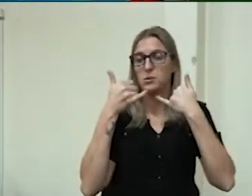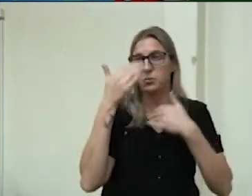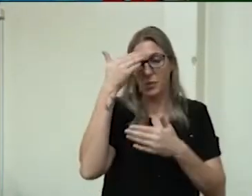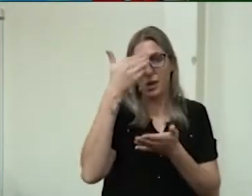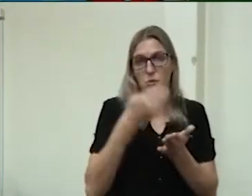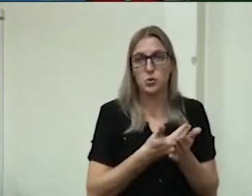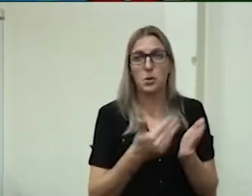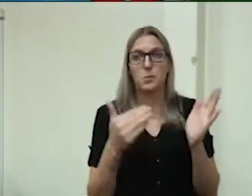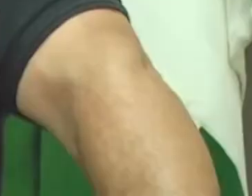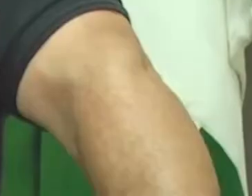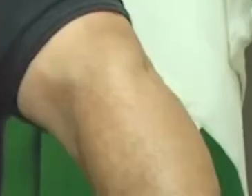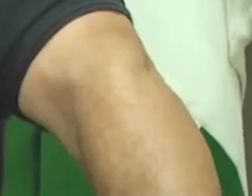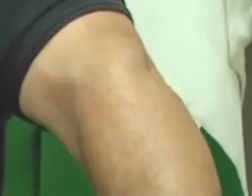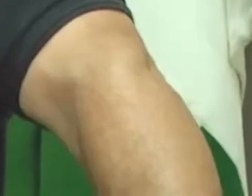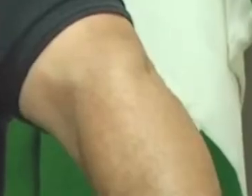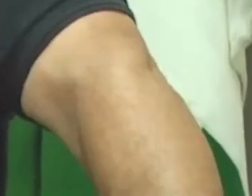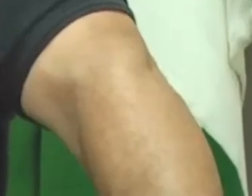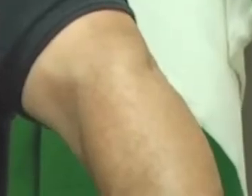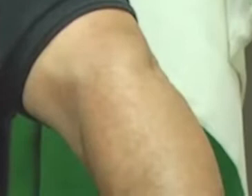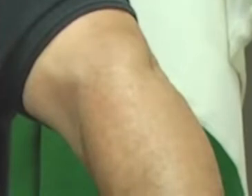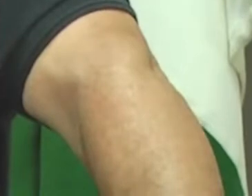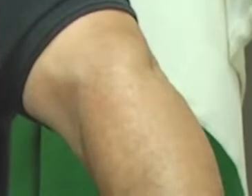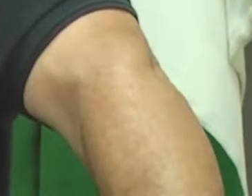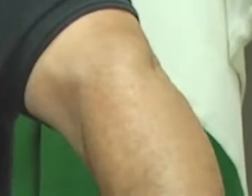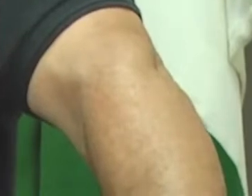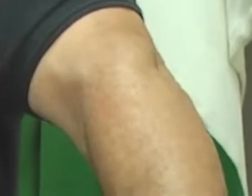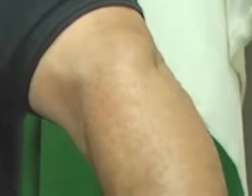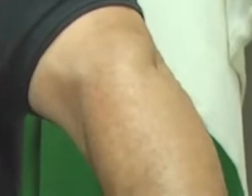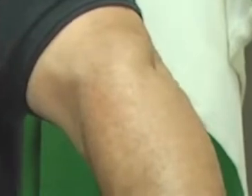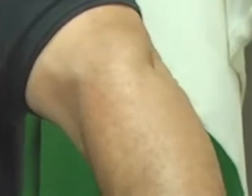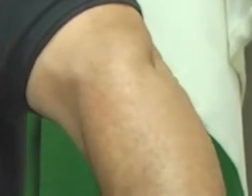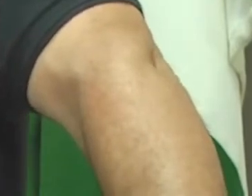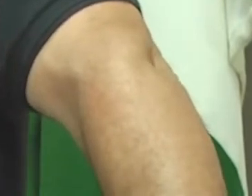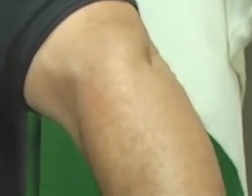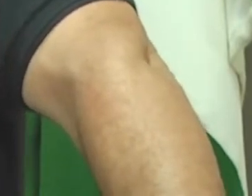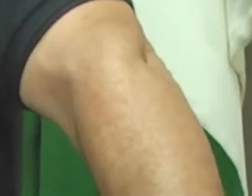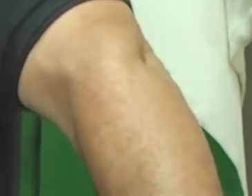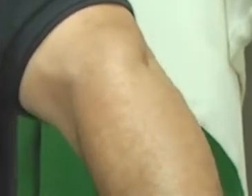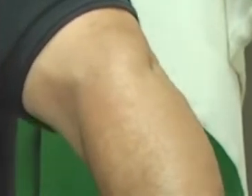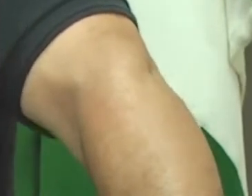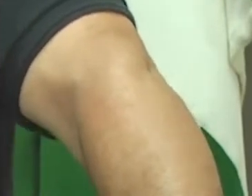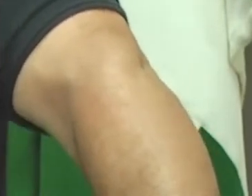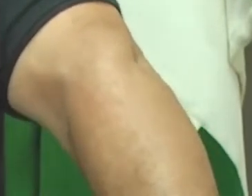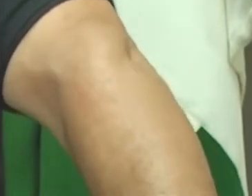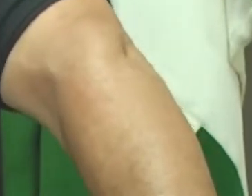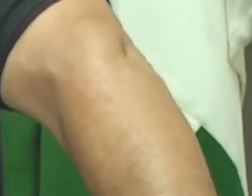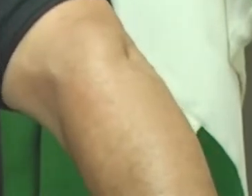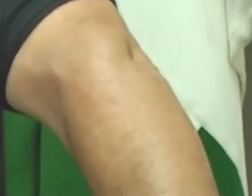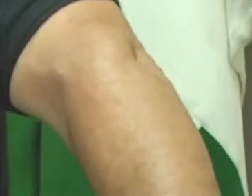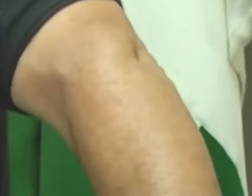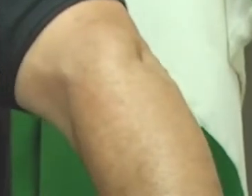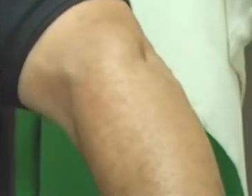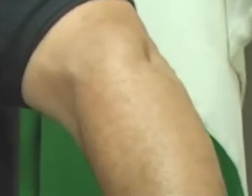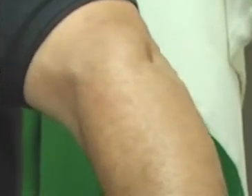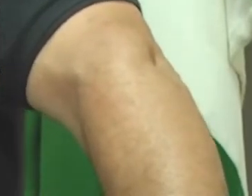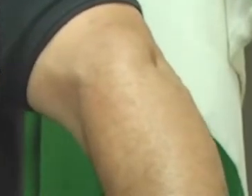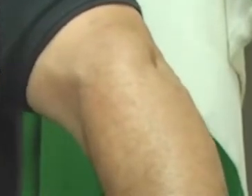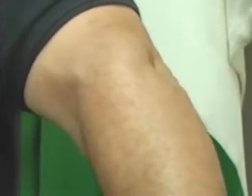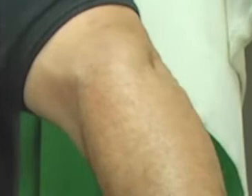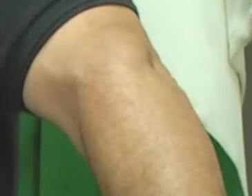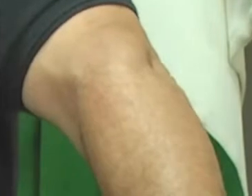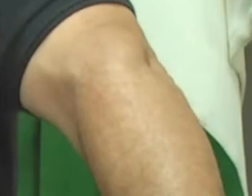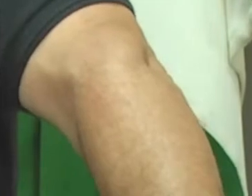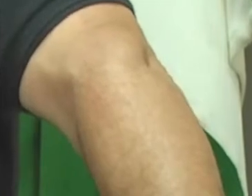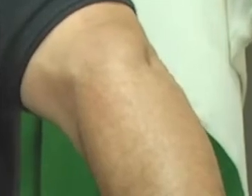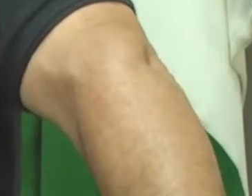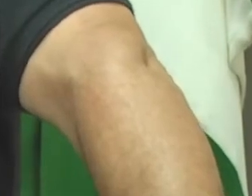alguma posição. Vejo que todos os que me antecederam falaram dos cortes na educação, e eu acho que